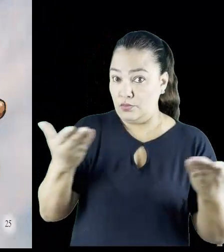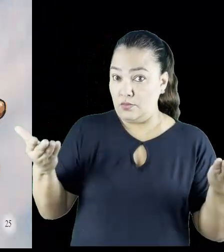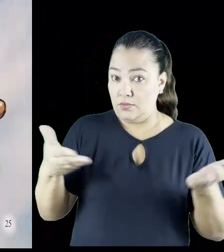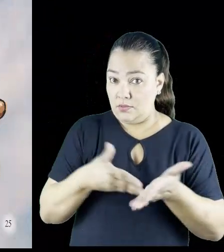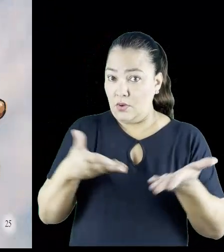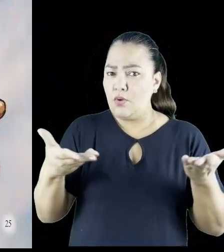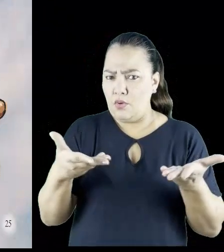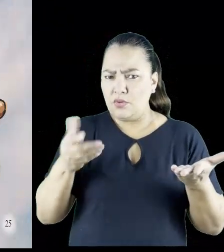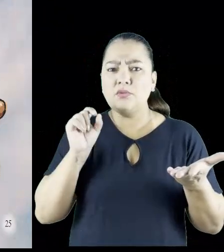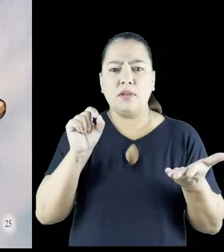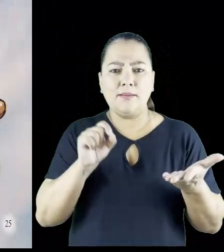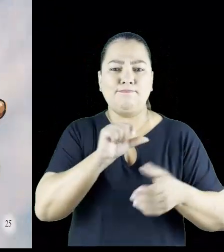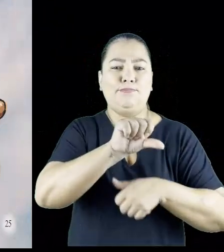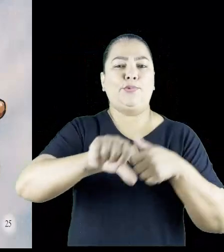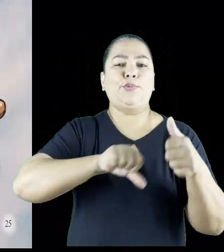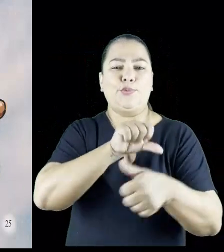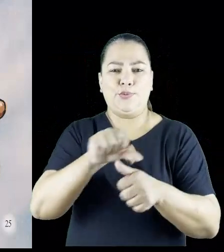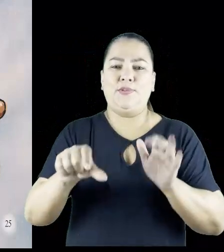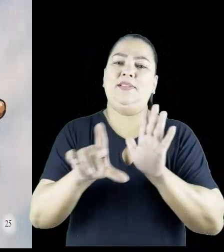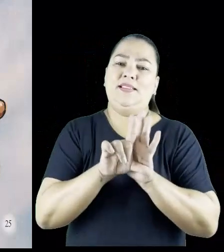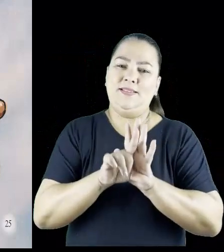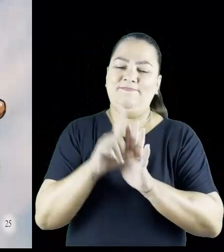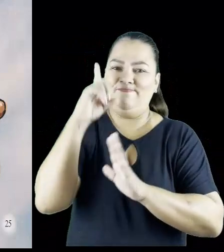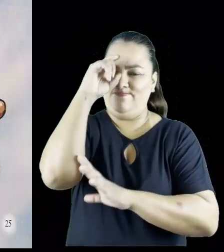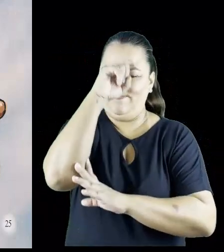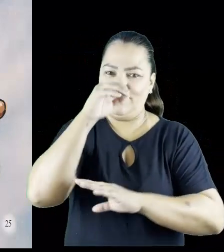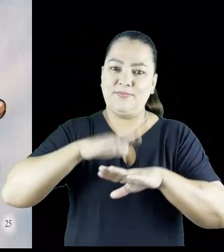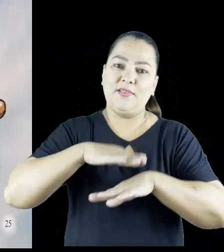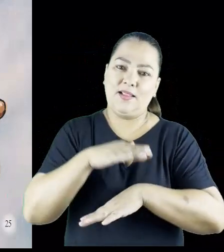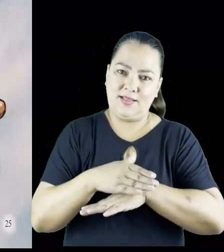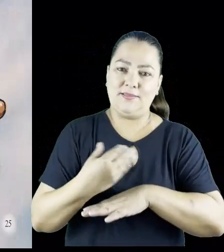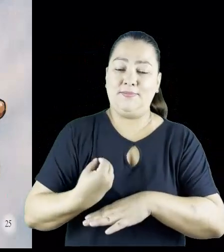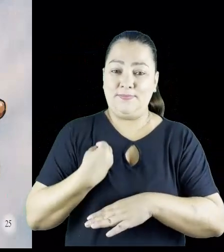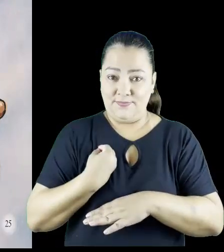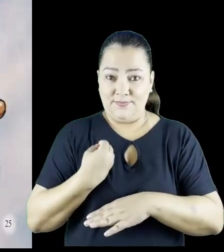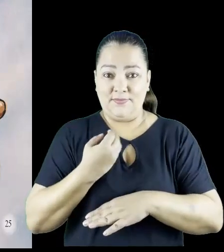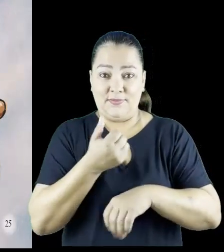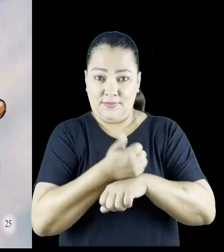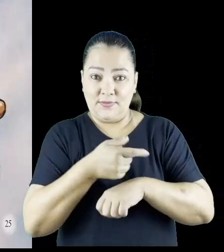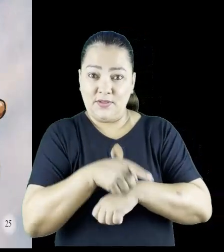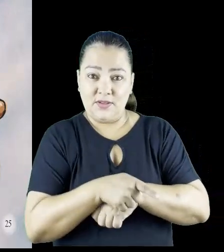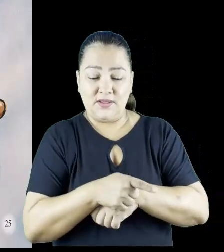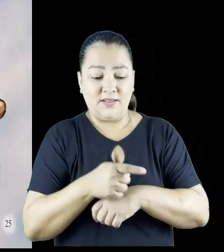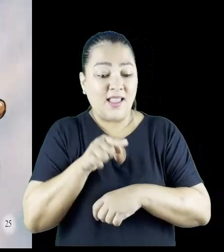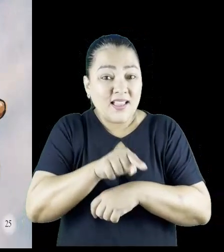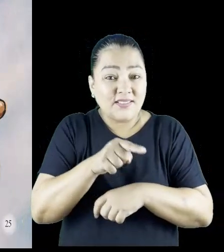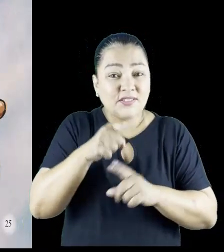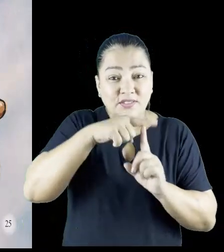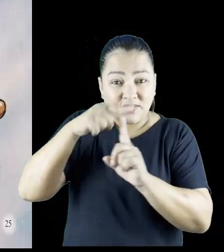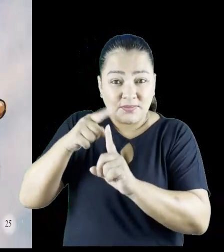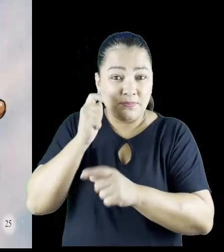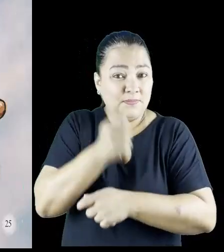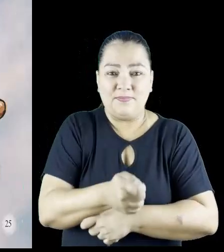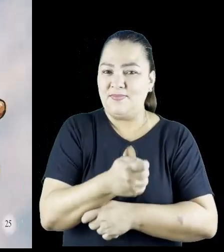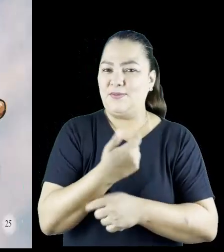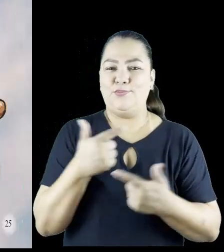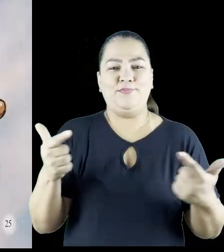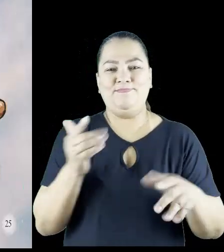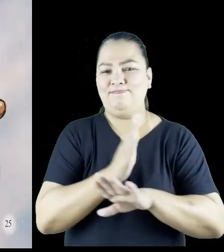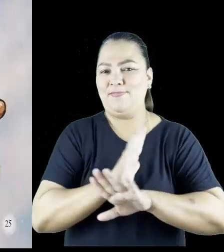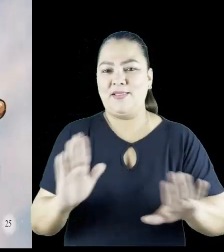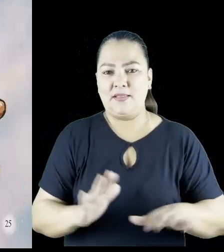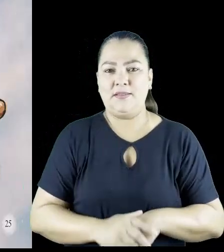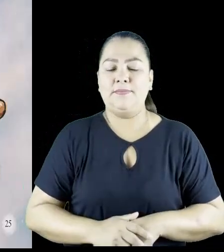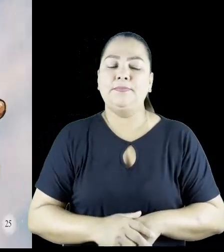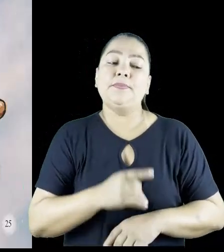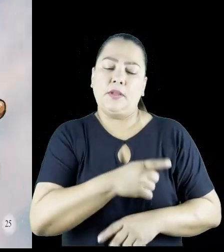Voneno contou que hoje a lei mudou muito e dificultou para os pescadores. Portanto, essa pesca quase não existe mais. Seu